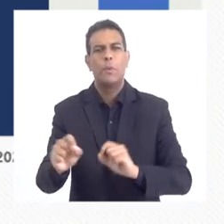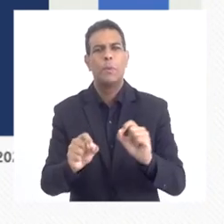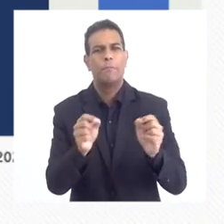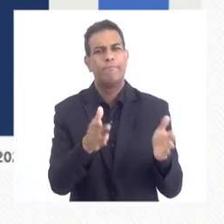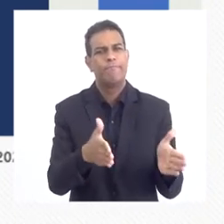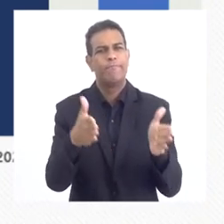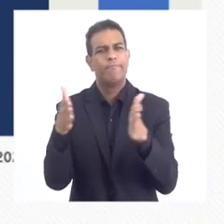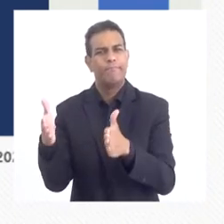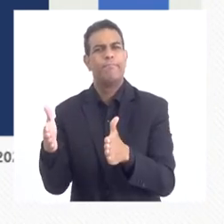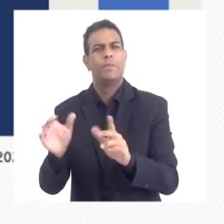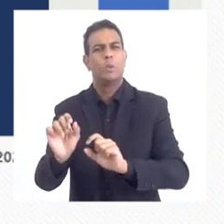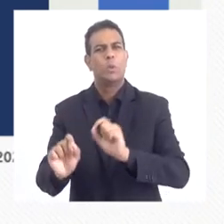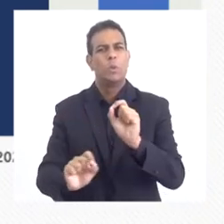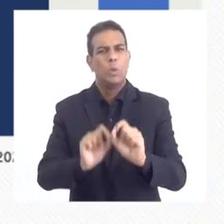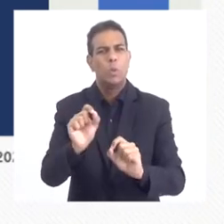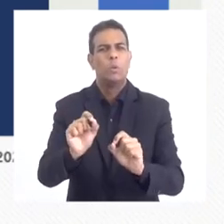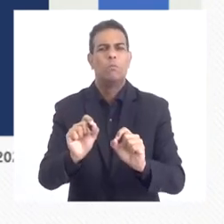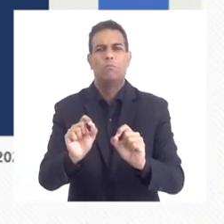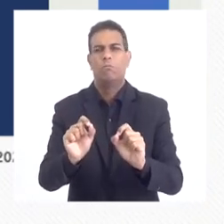parte que, em função